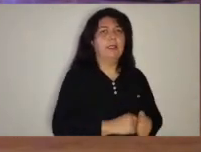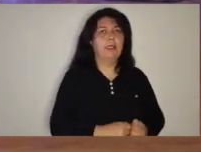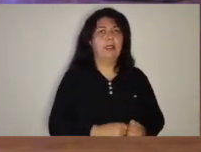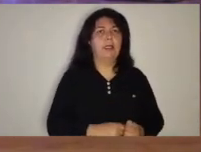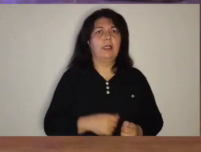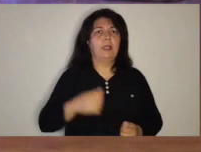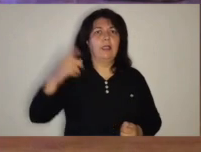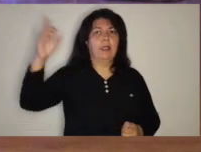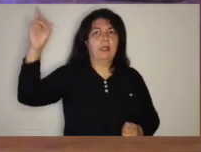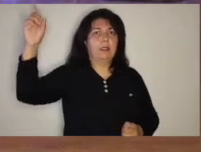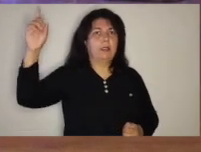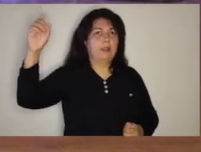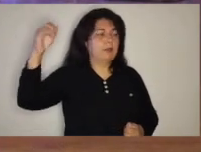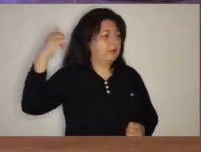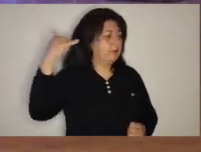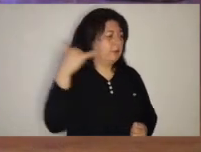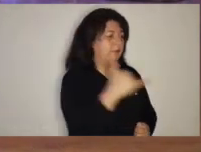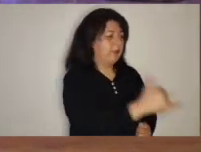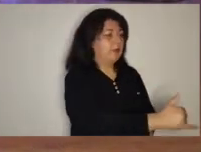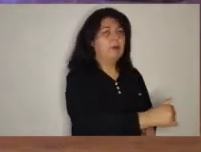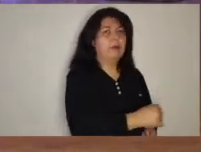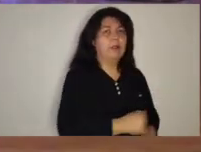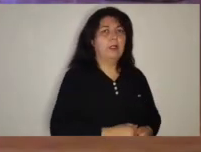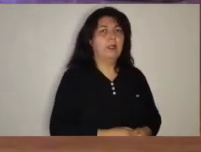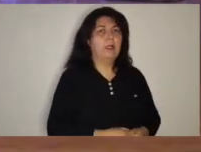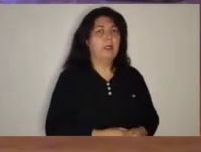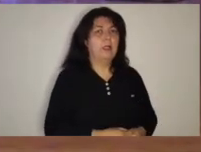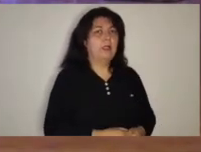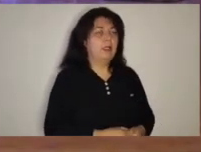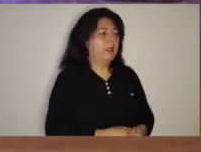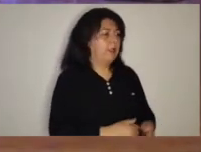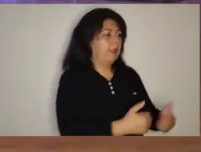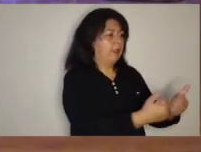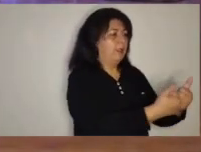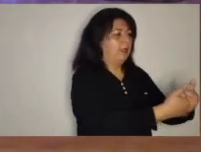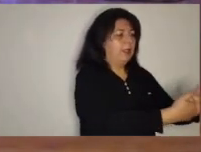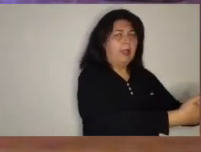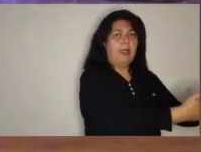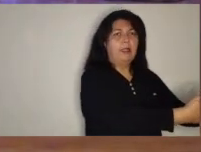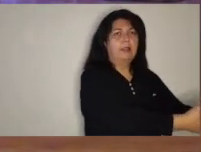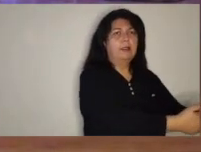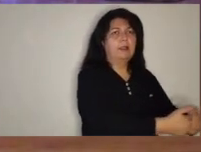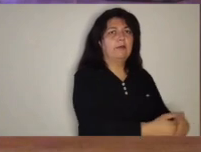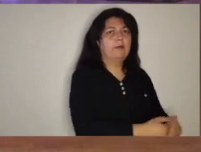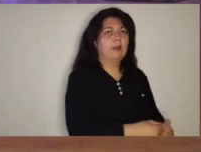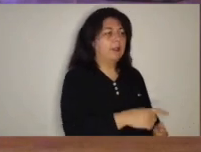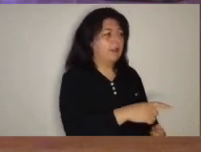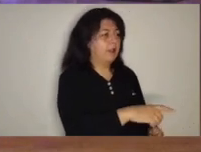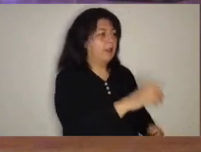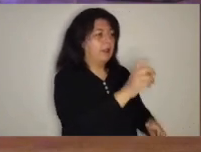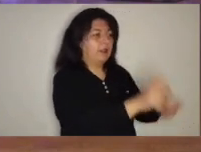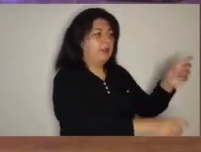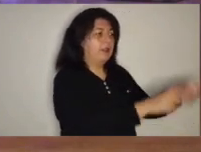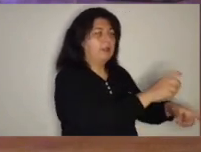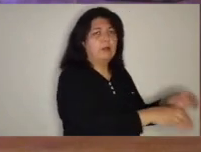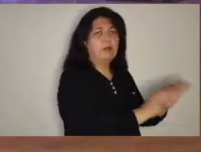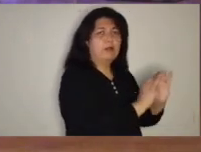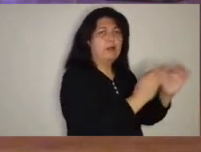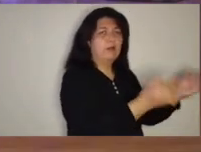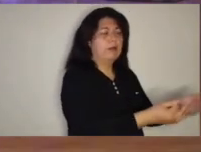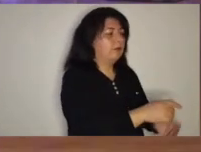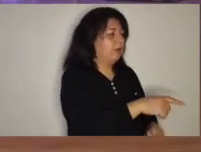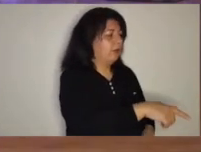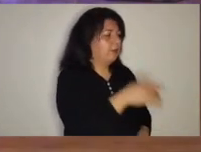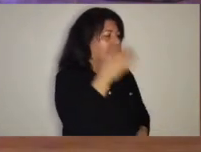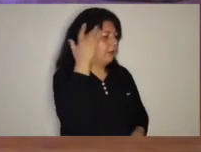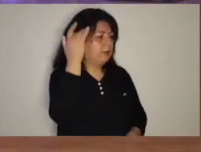deveria ser totalmente modificada, mas o extraordinário virou ordinário. Irmãos, eu lembro que eu contava as horas para ver